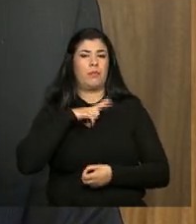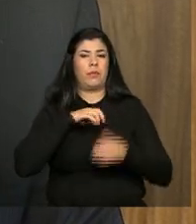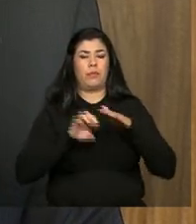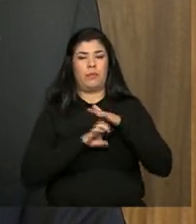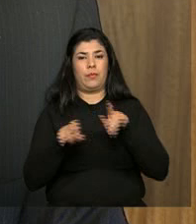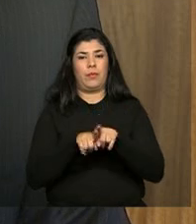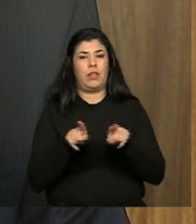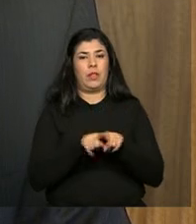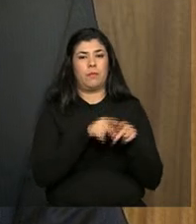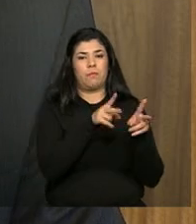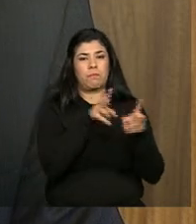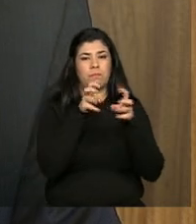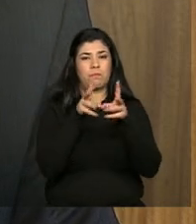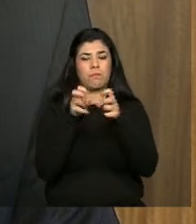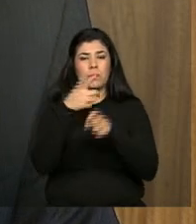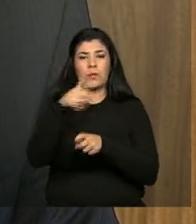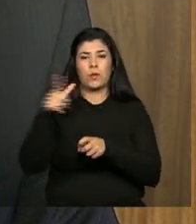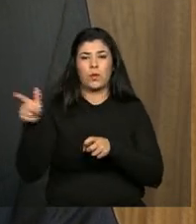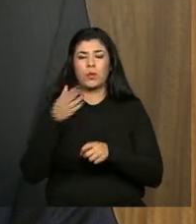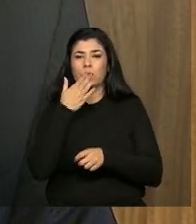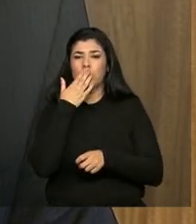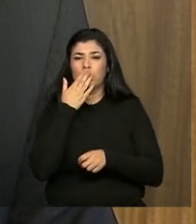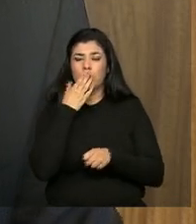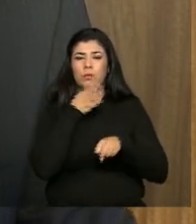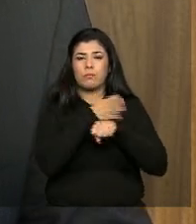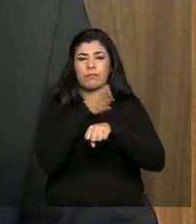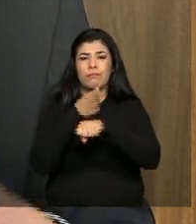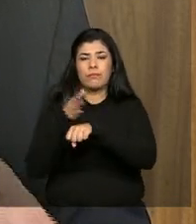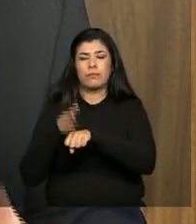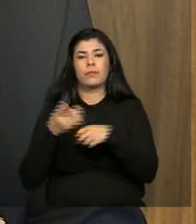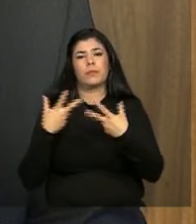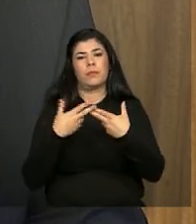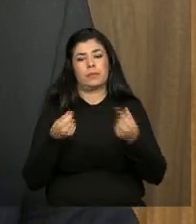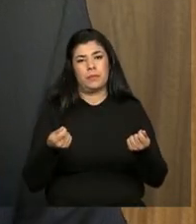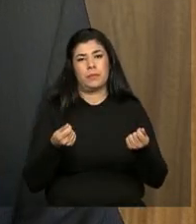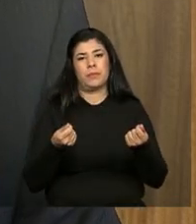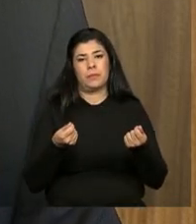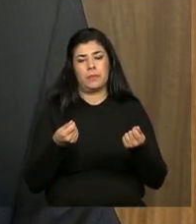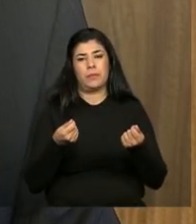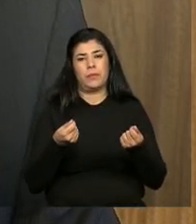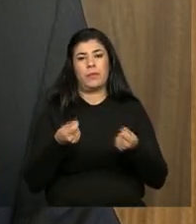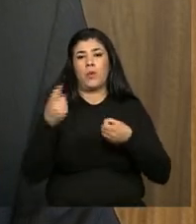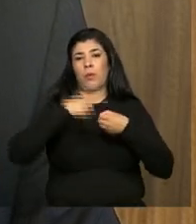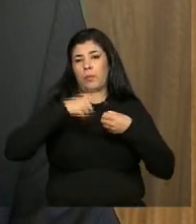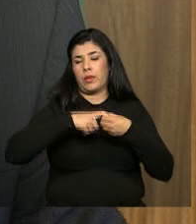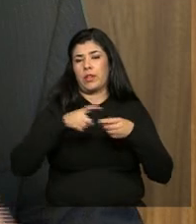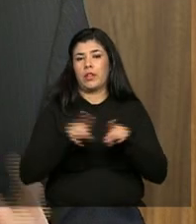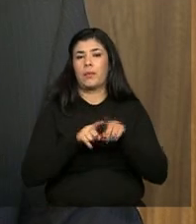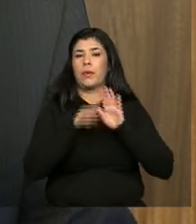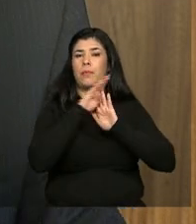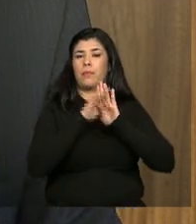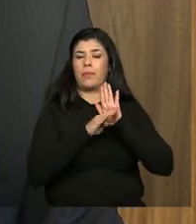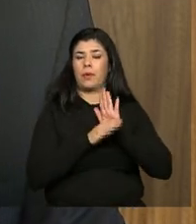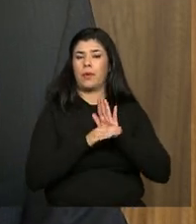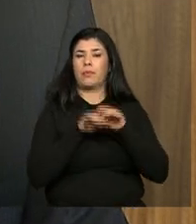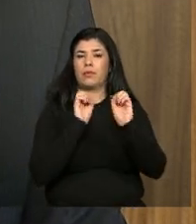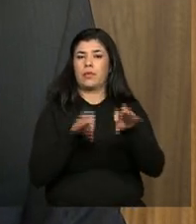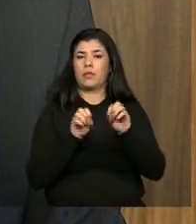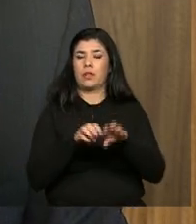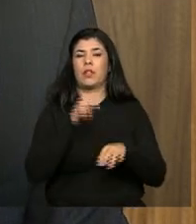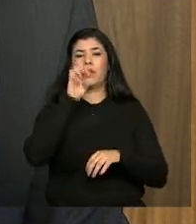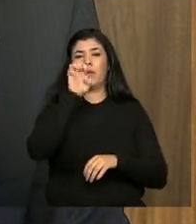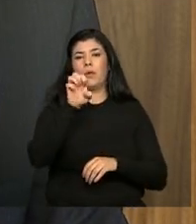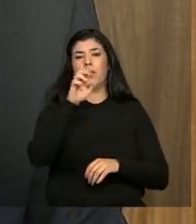estrutura atrair mais investimentos nessas áreas tão o os programas na área de educação Pronatec